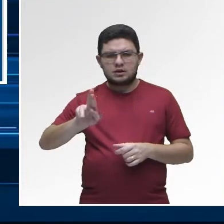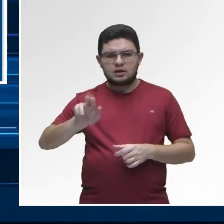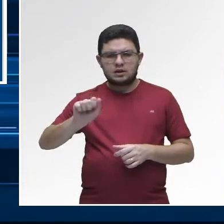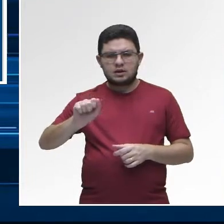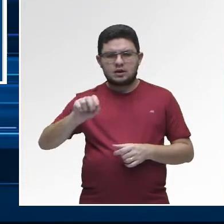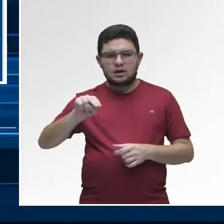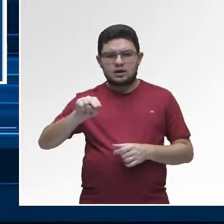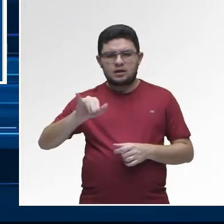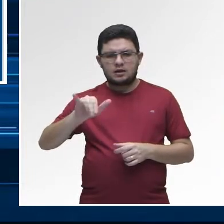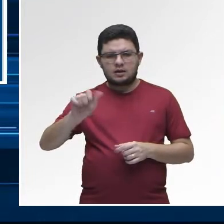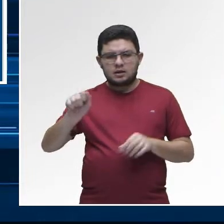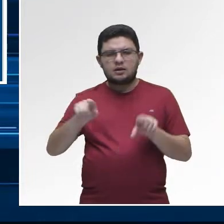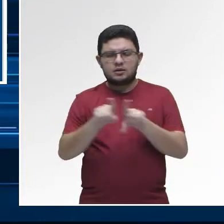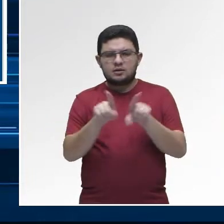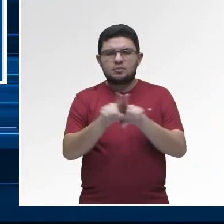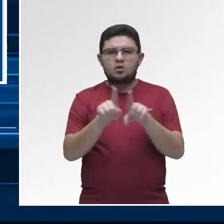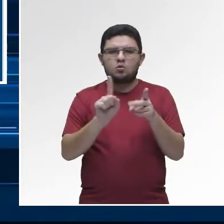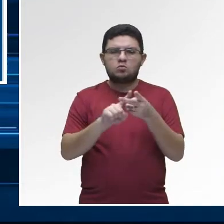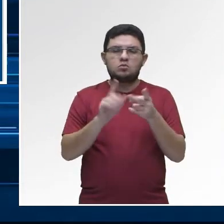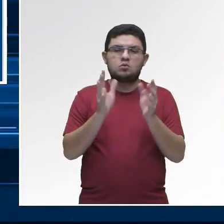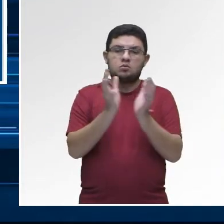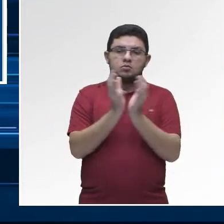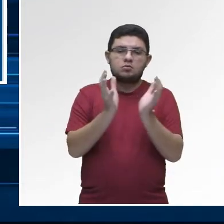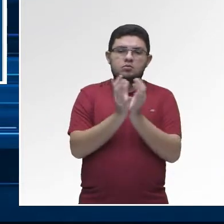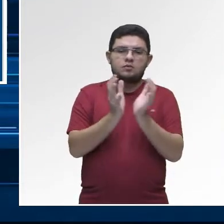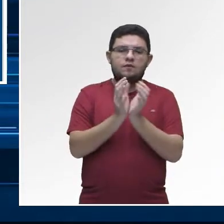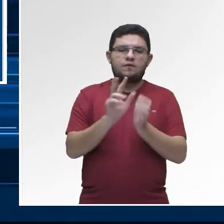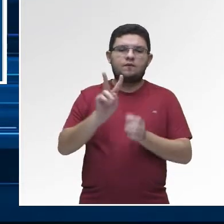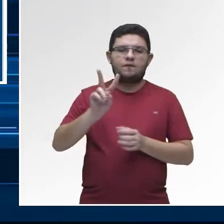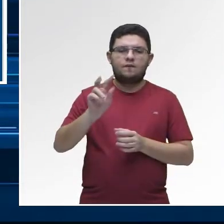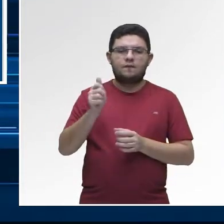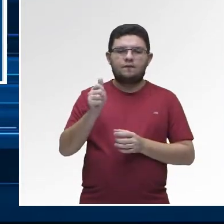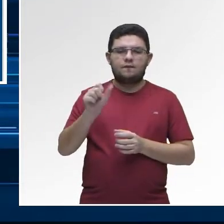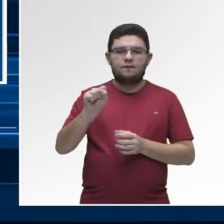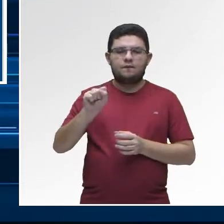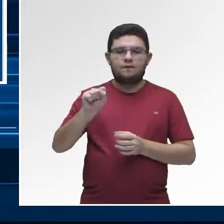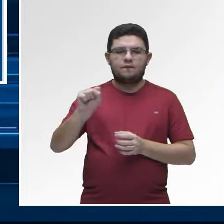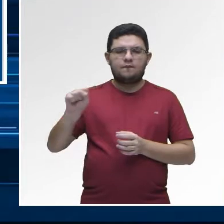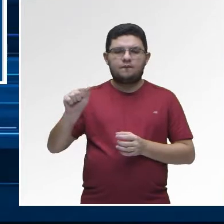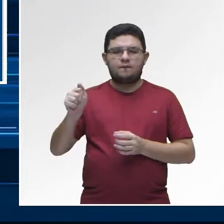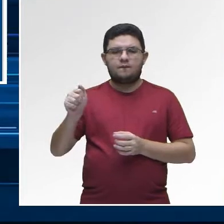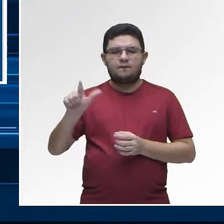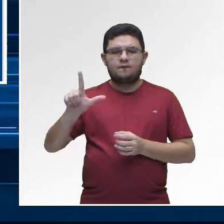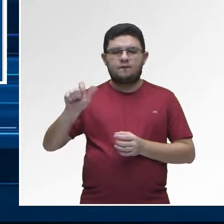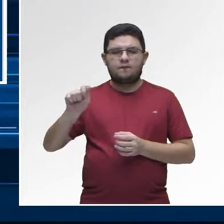de vassalagem, isto é, existe aí uma certa